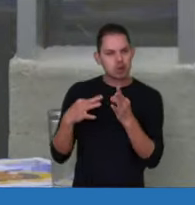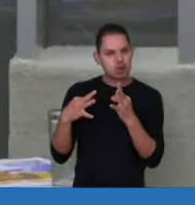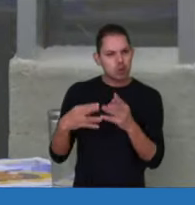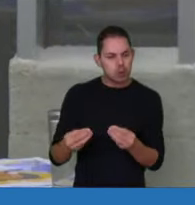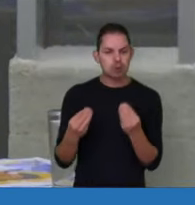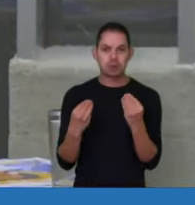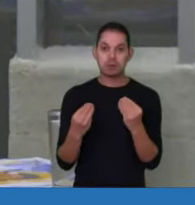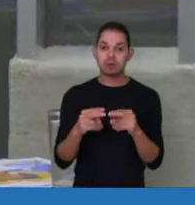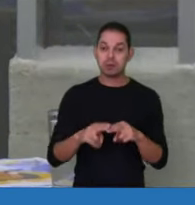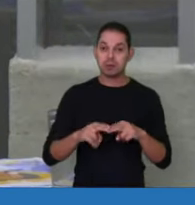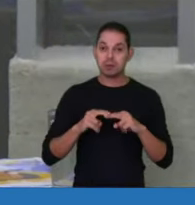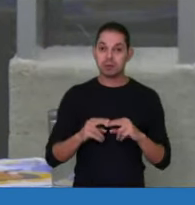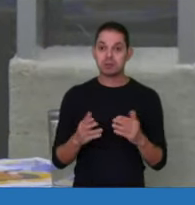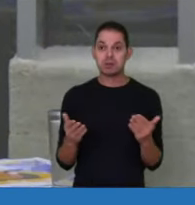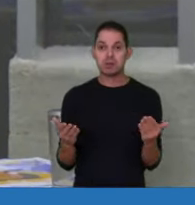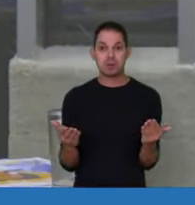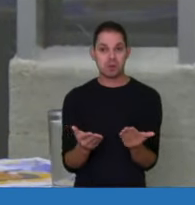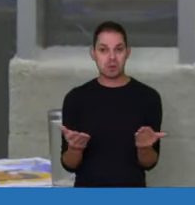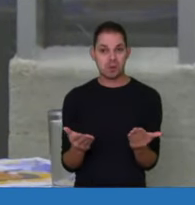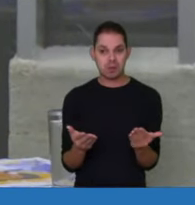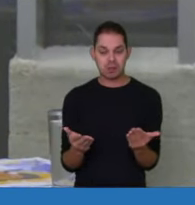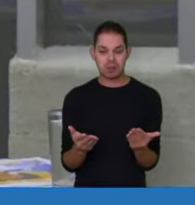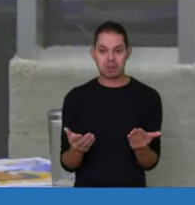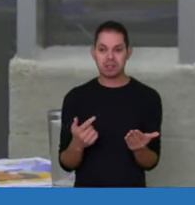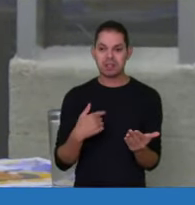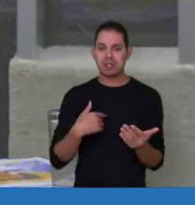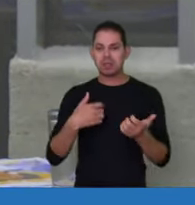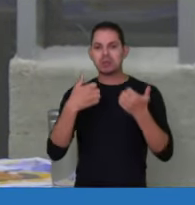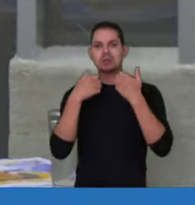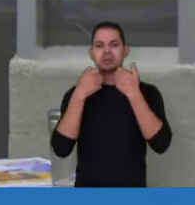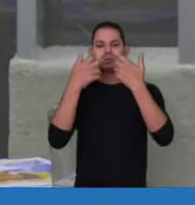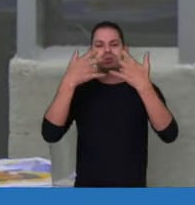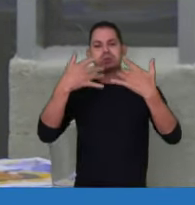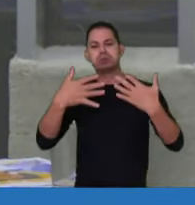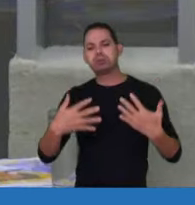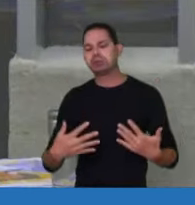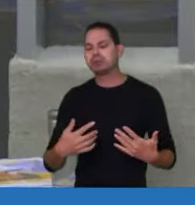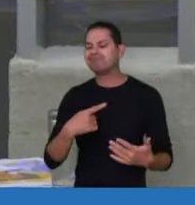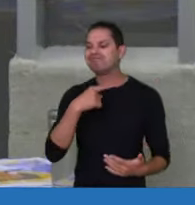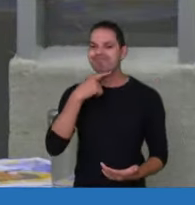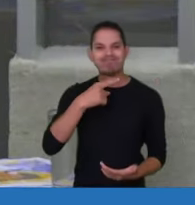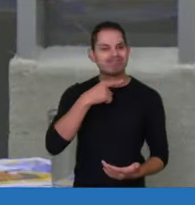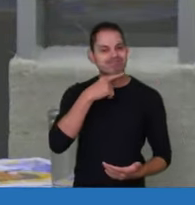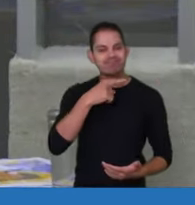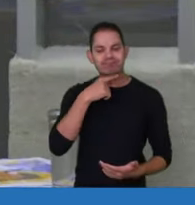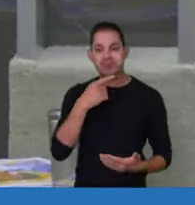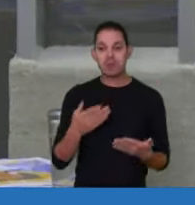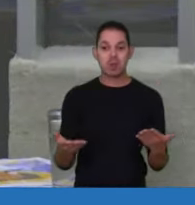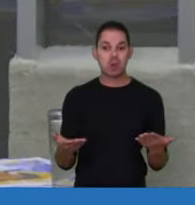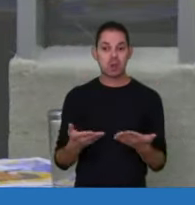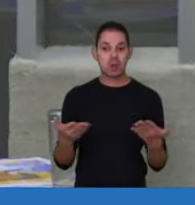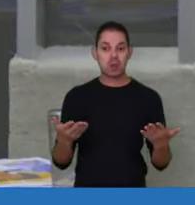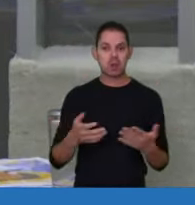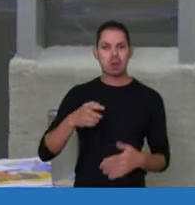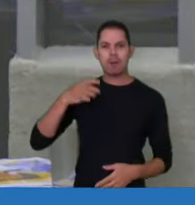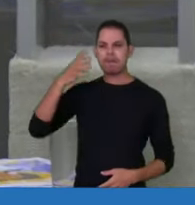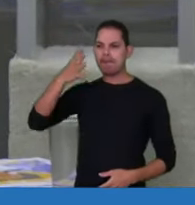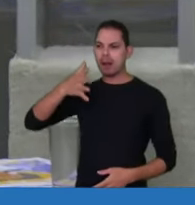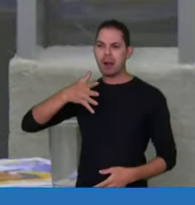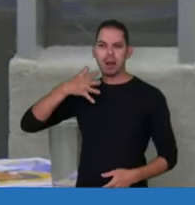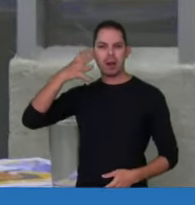gente, hoje eu não sei falar. Hoje eu não sei fazer um grande